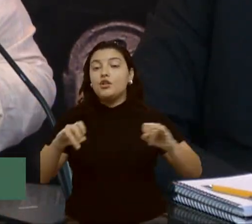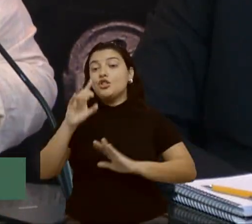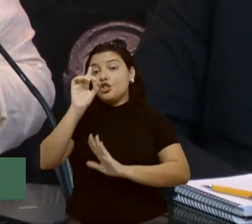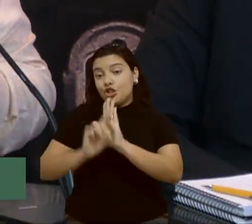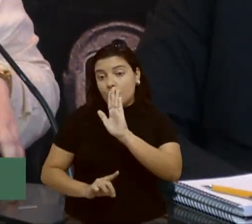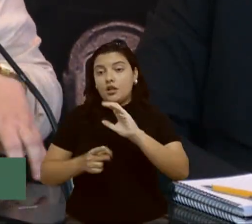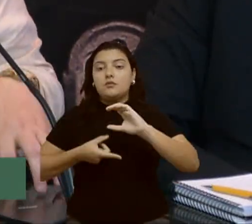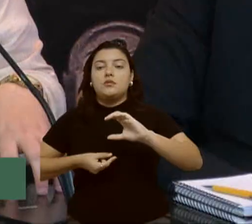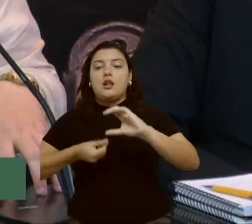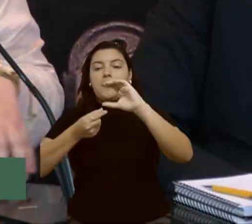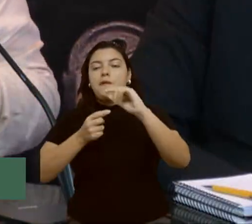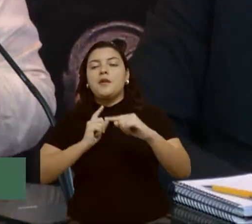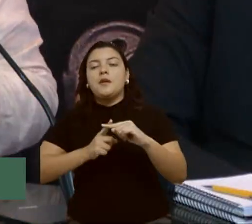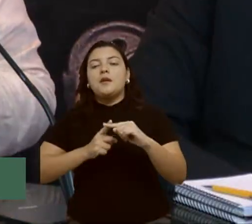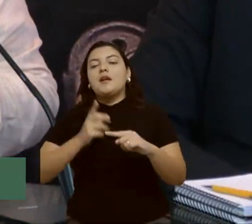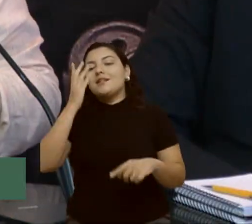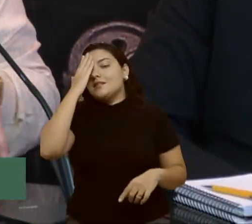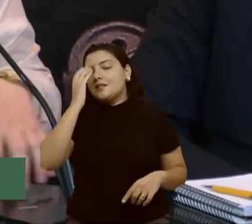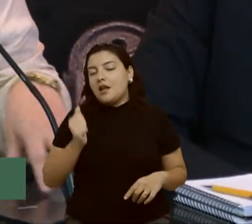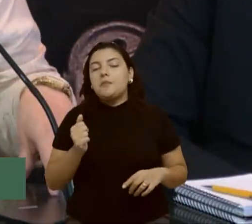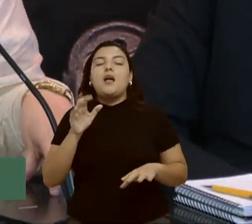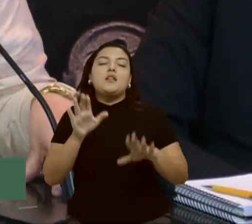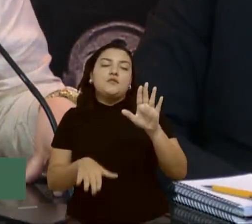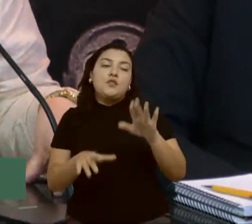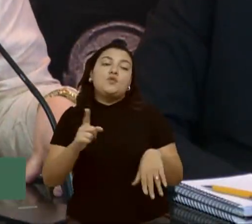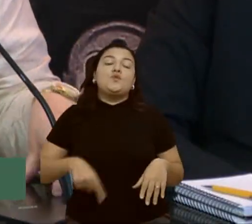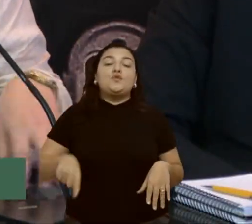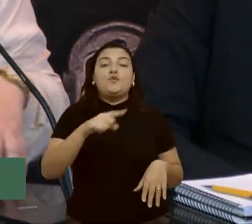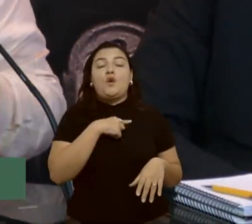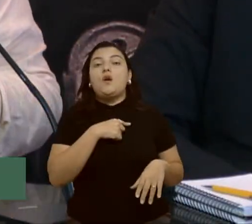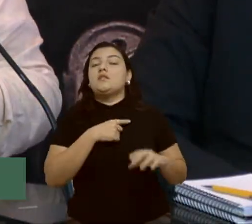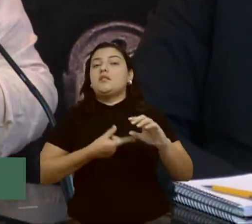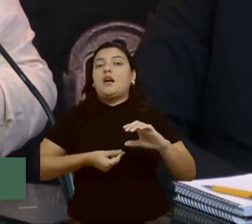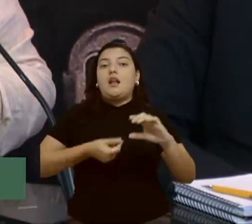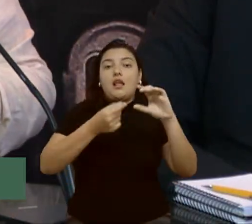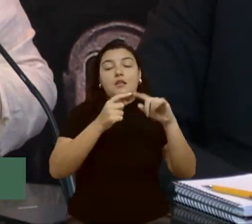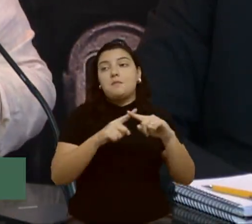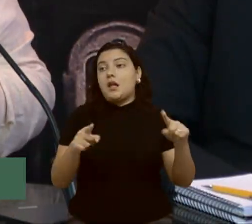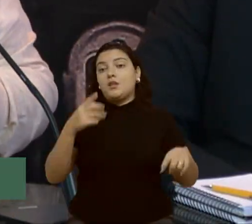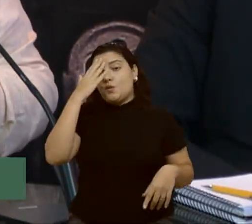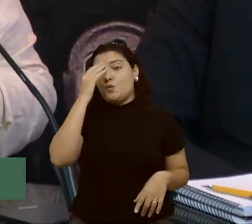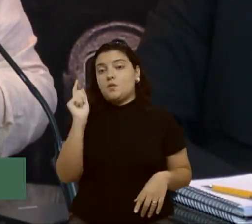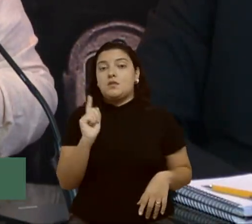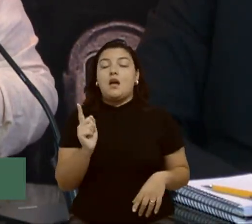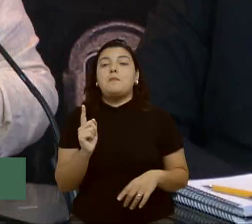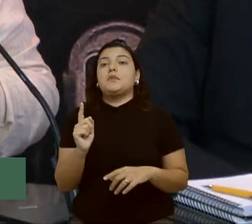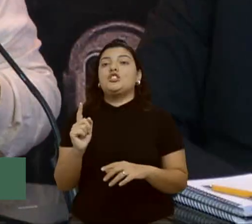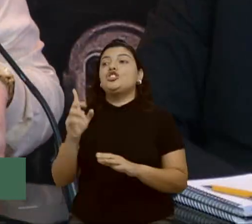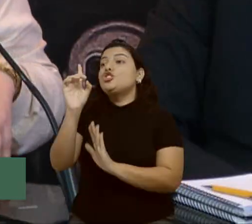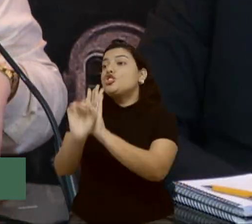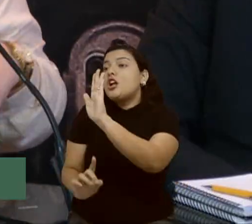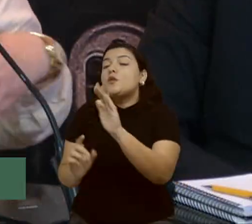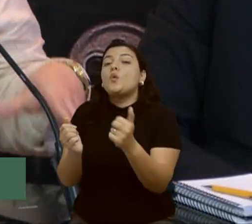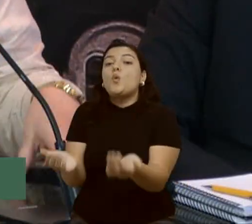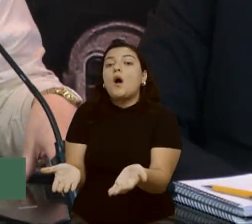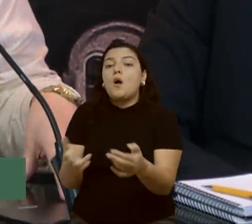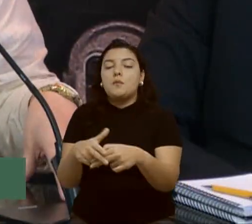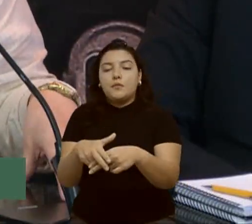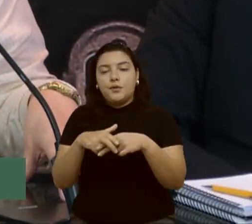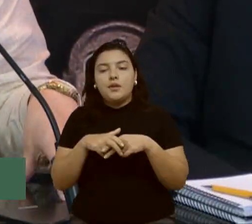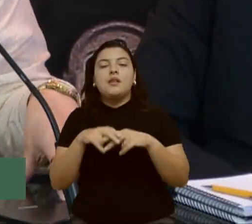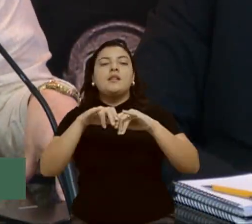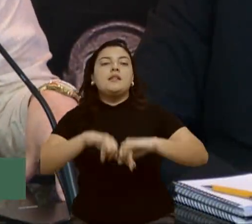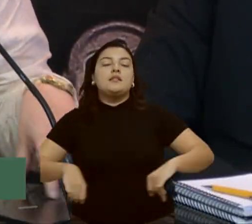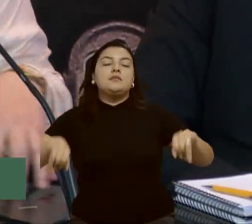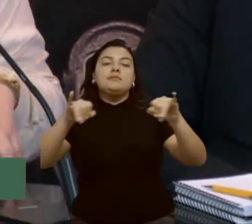dos consumidores, porque a gente sabe que muitas vezes nós somos consumidores e não sabemos quais são os nossos direitos. E por isso que, além das